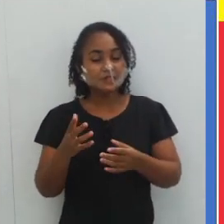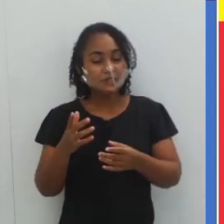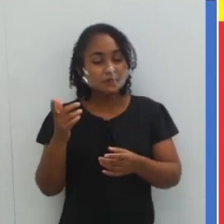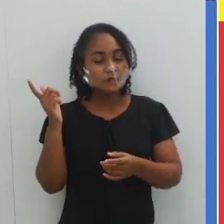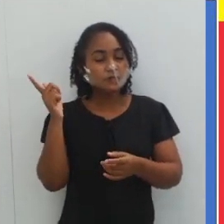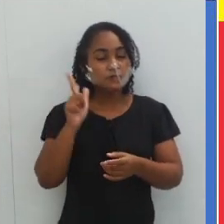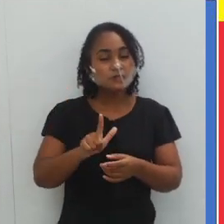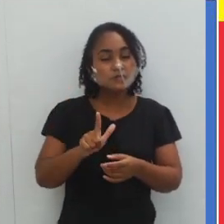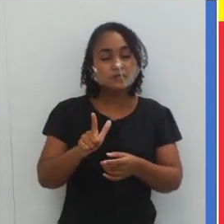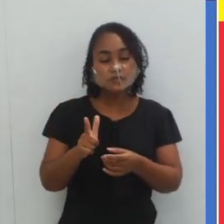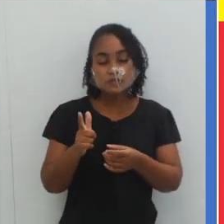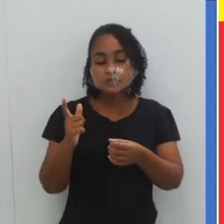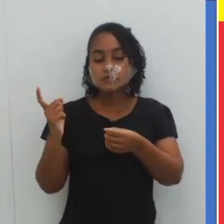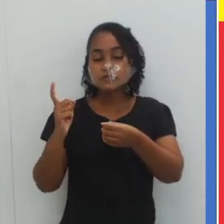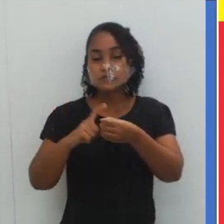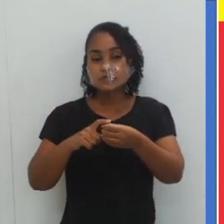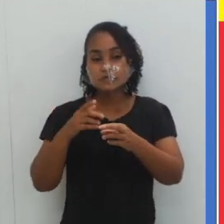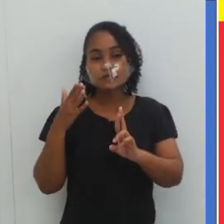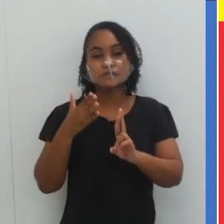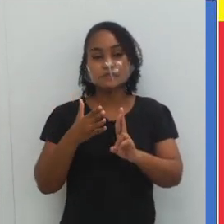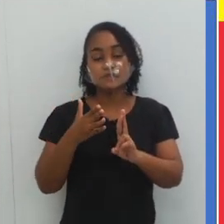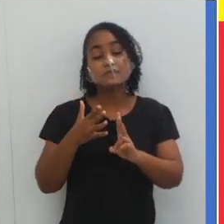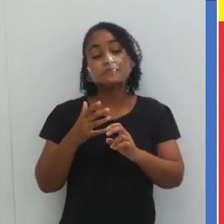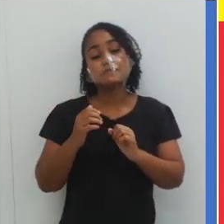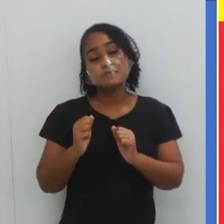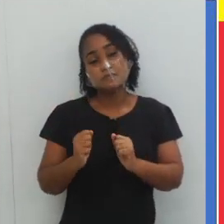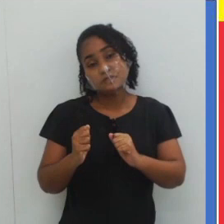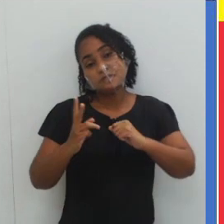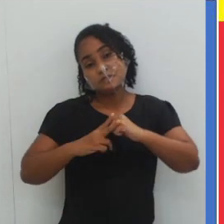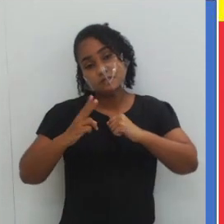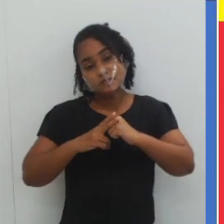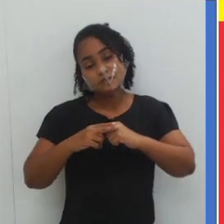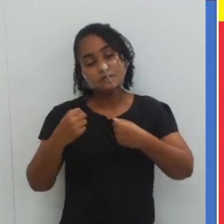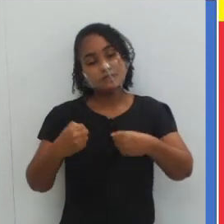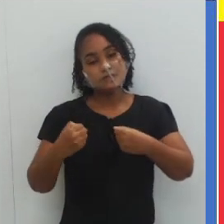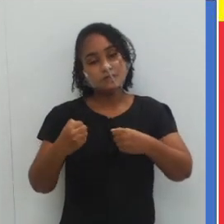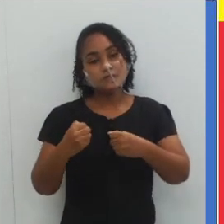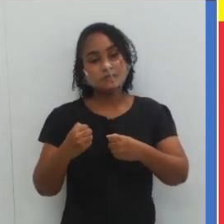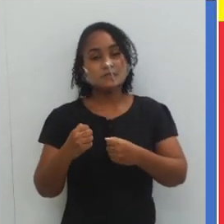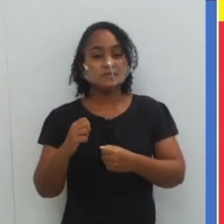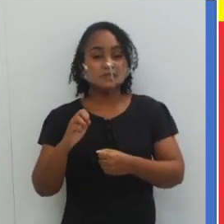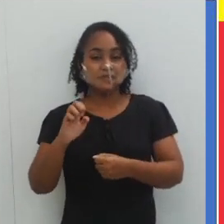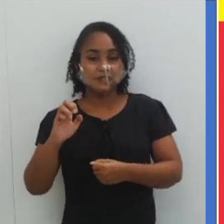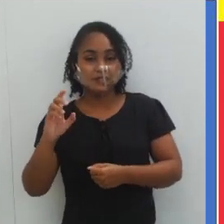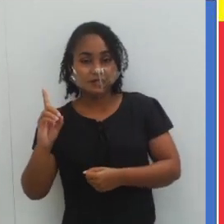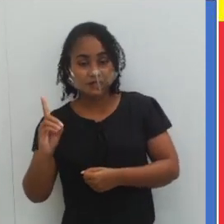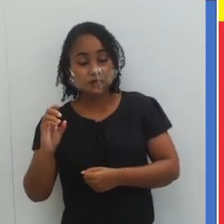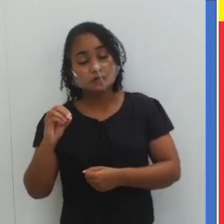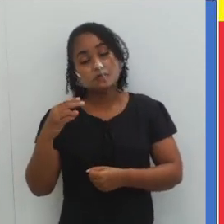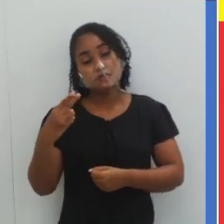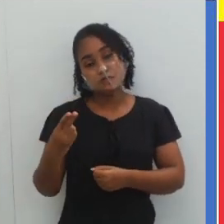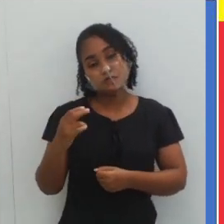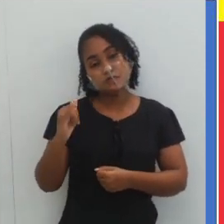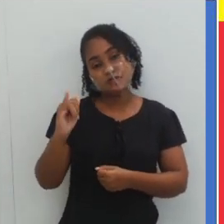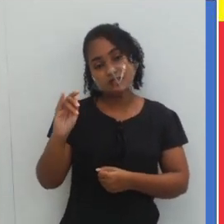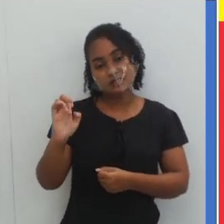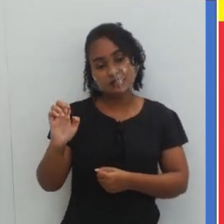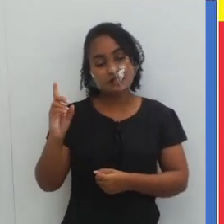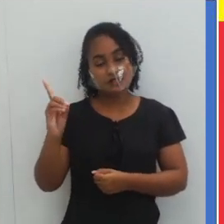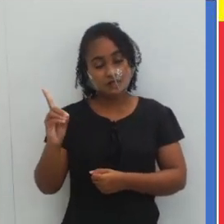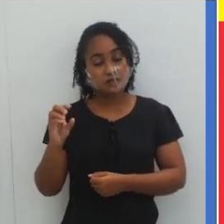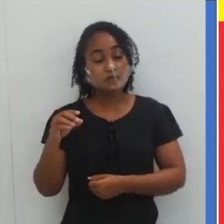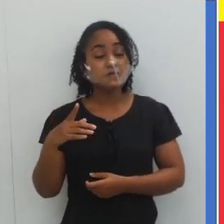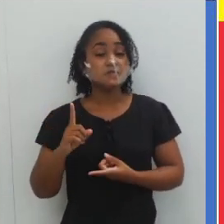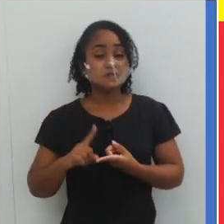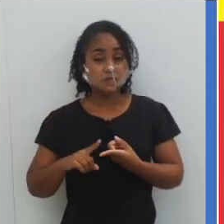a gente resgata essas ações. Os verbos são necessariamente terminados em ED ou IED,